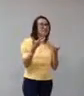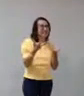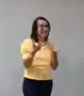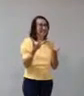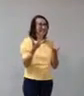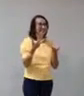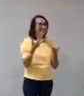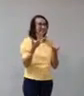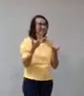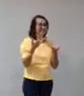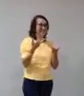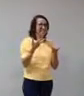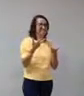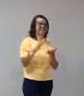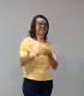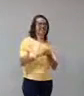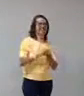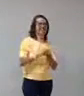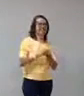relevante.